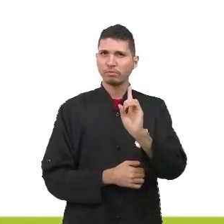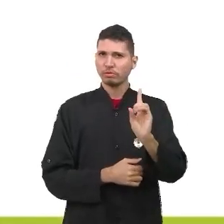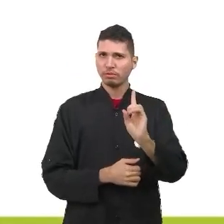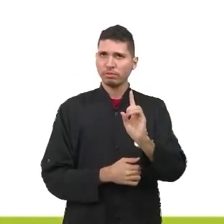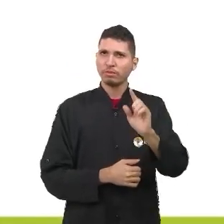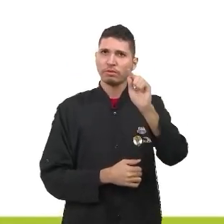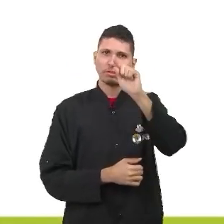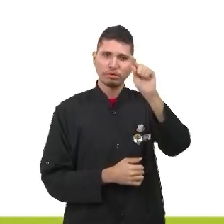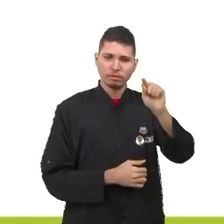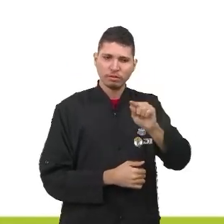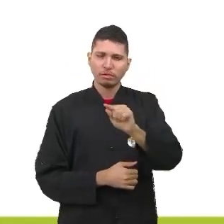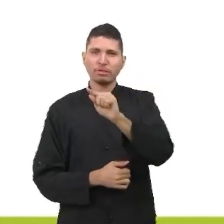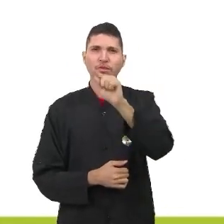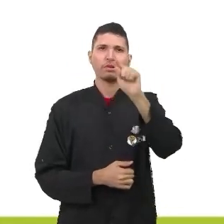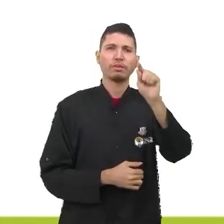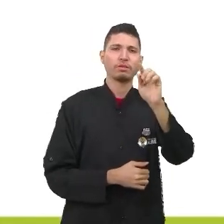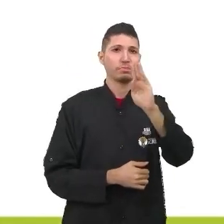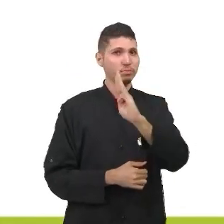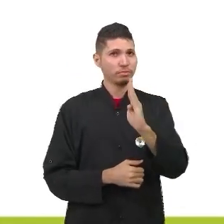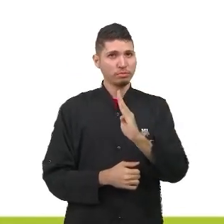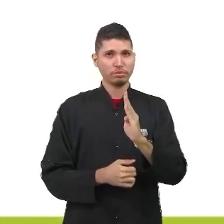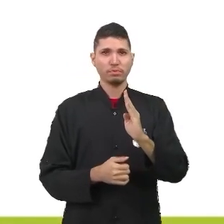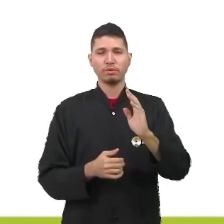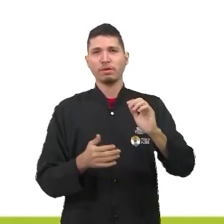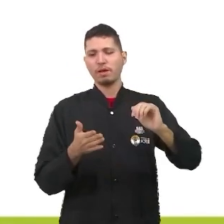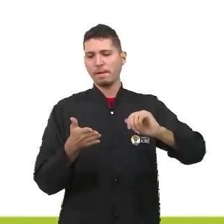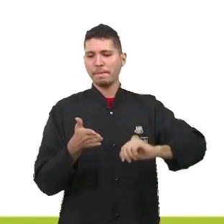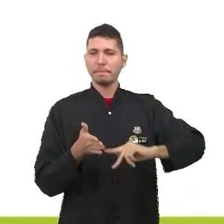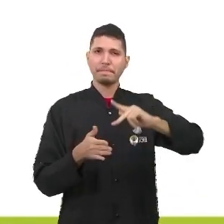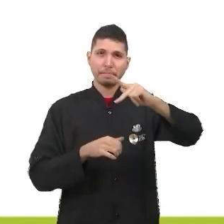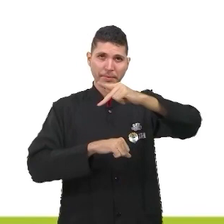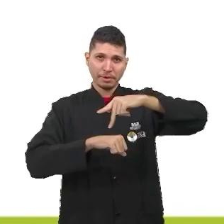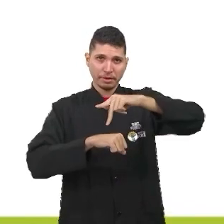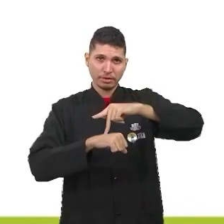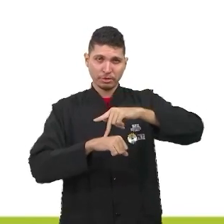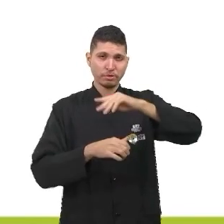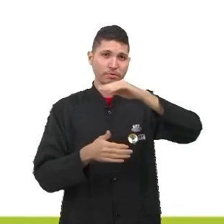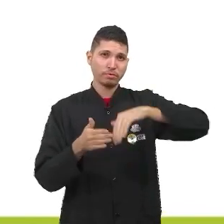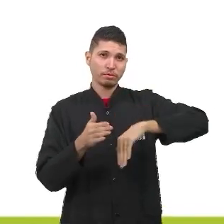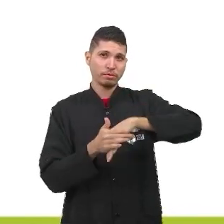o Brasil é o país do futebol. Né? Então, nós temos aí